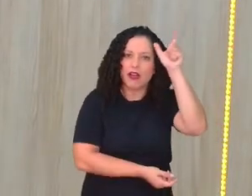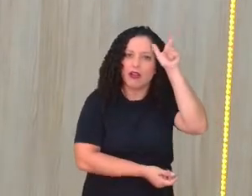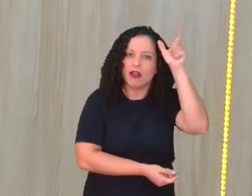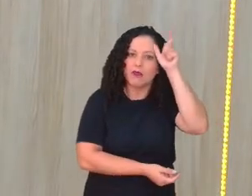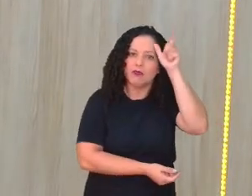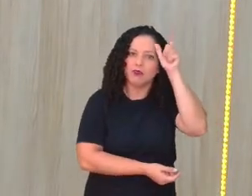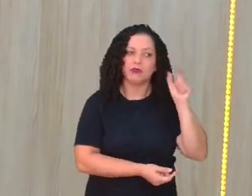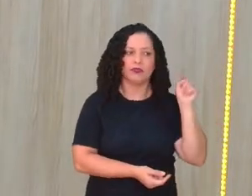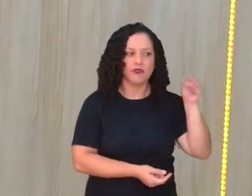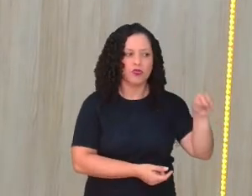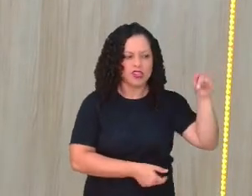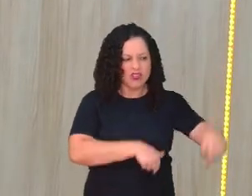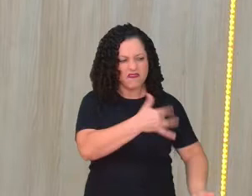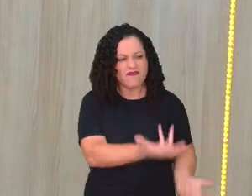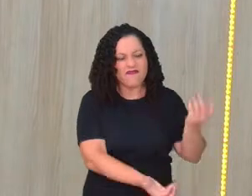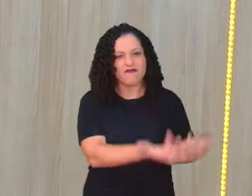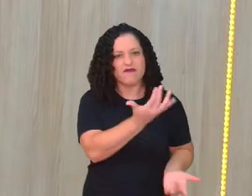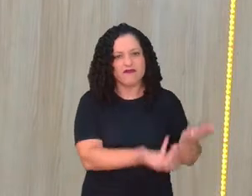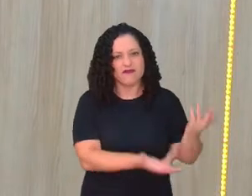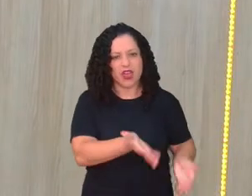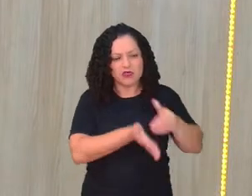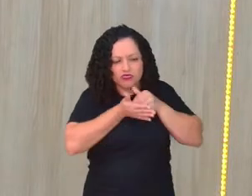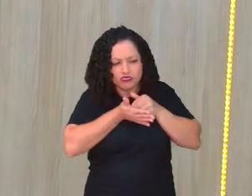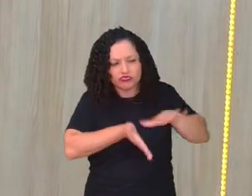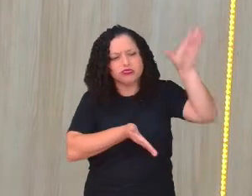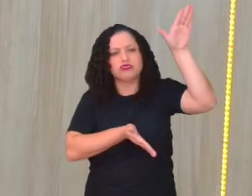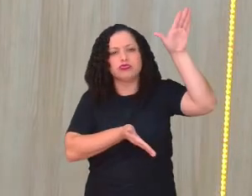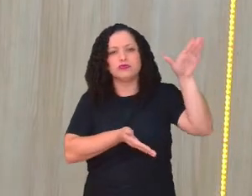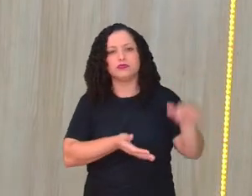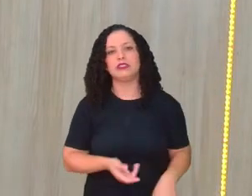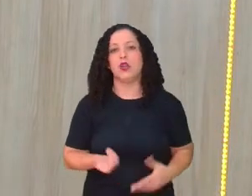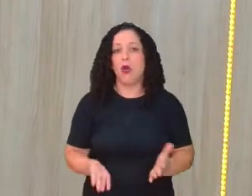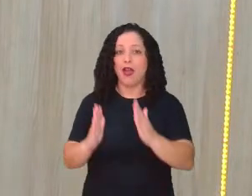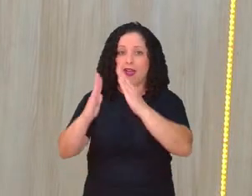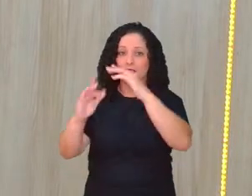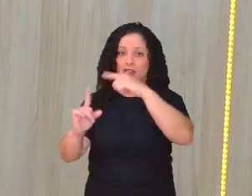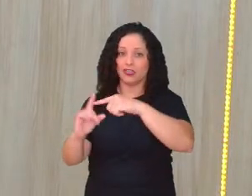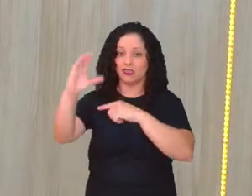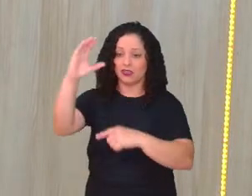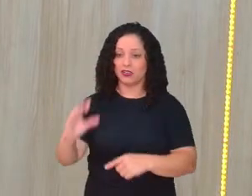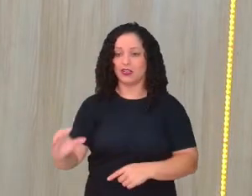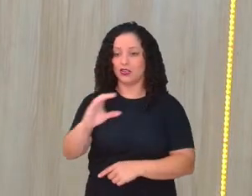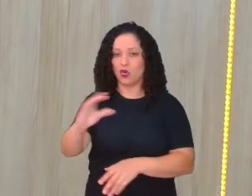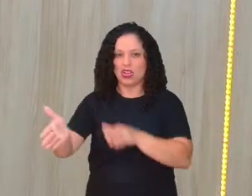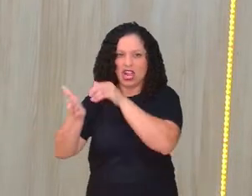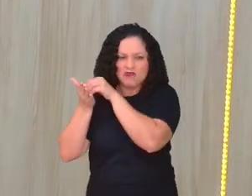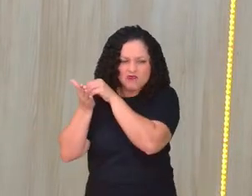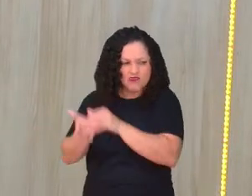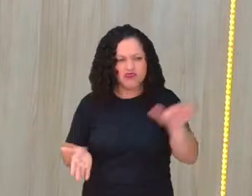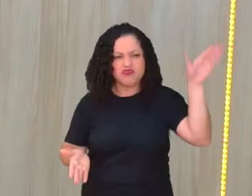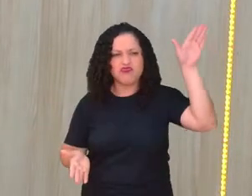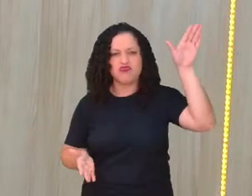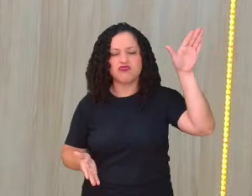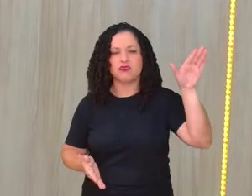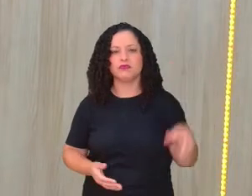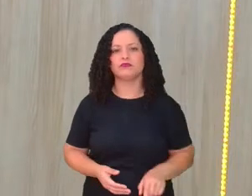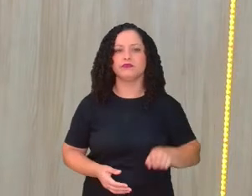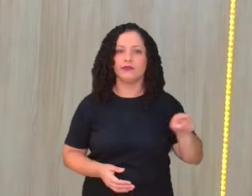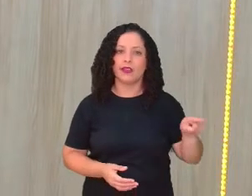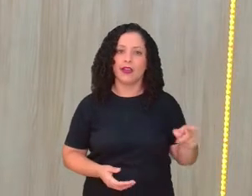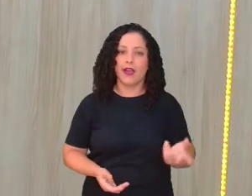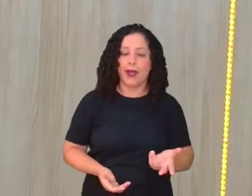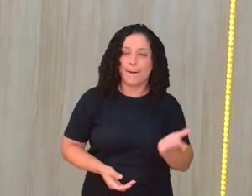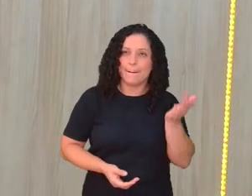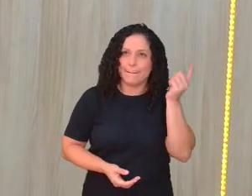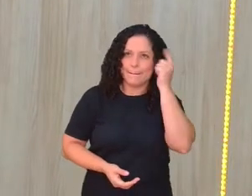lá, morar com ele, né? Aí, em outras palavras, né, excomungou o camarada, ele perdeu o direito à salvação. Então, Lutero,